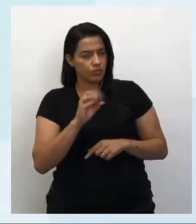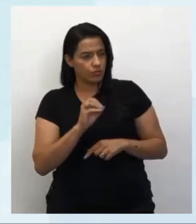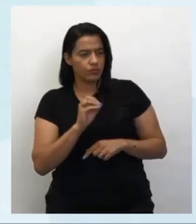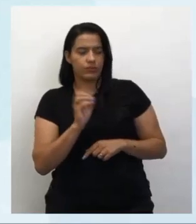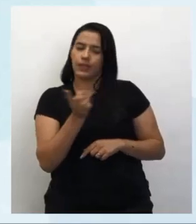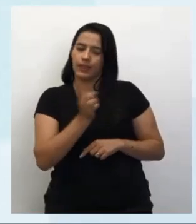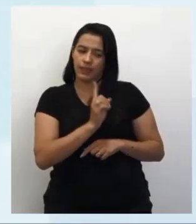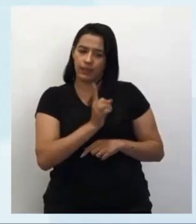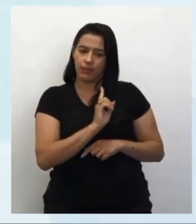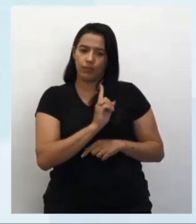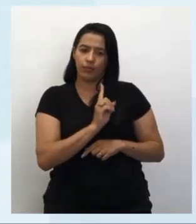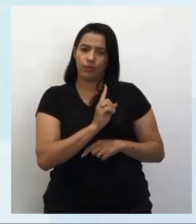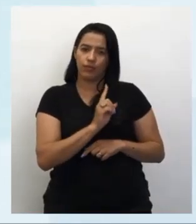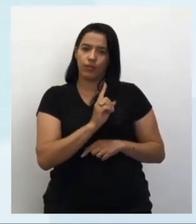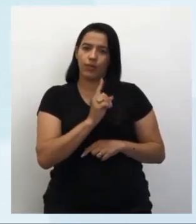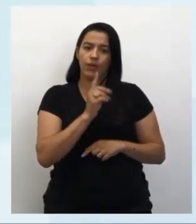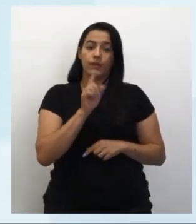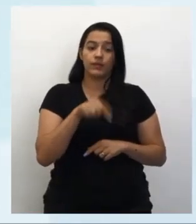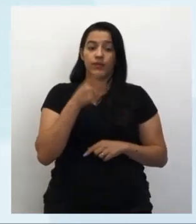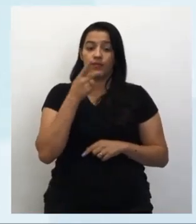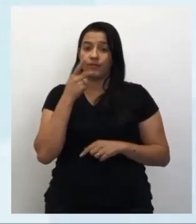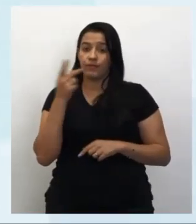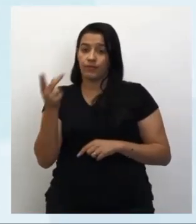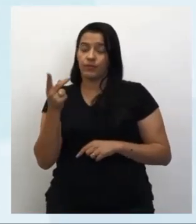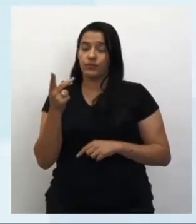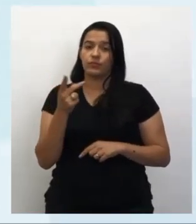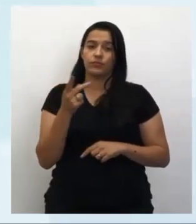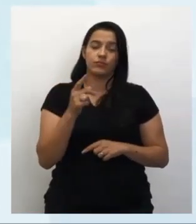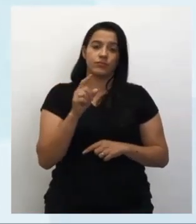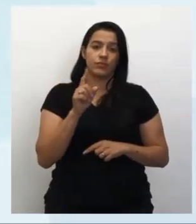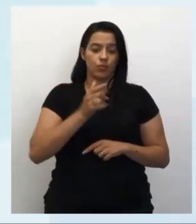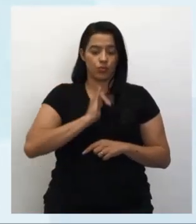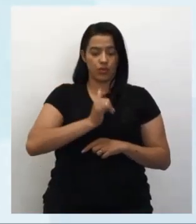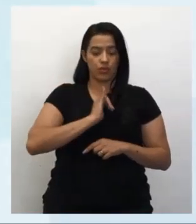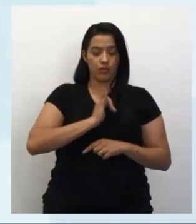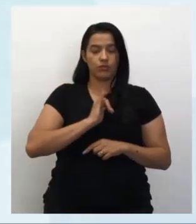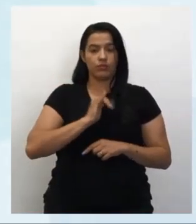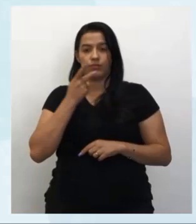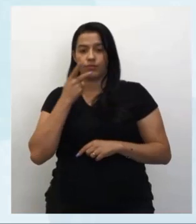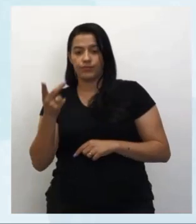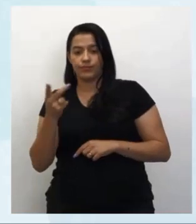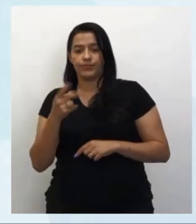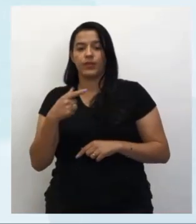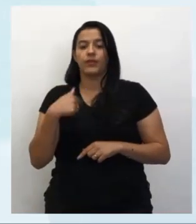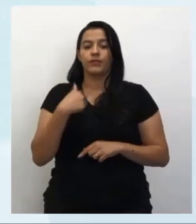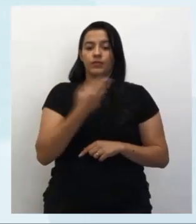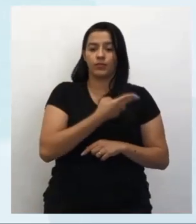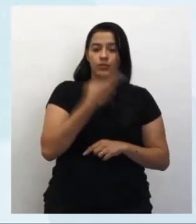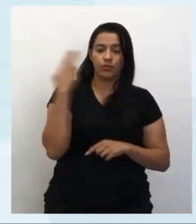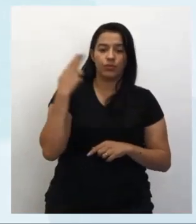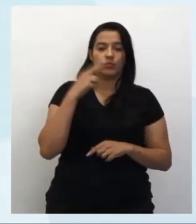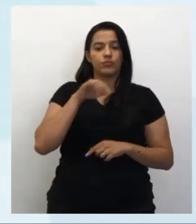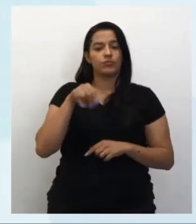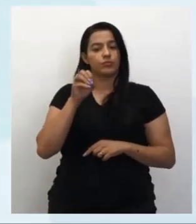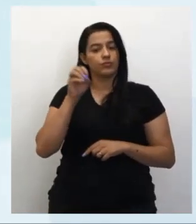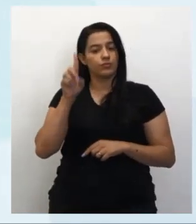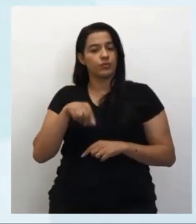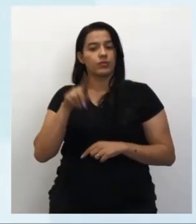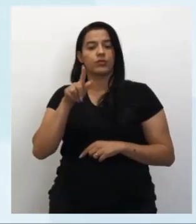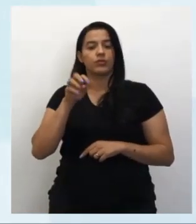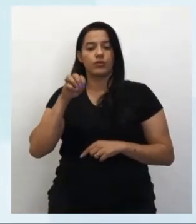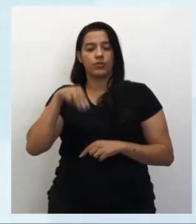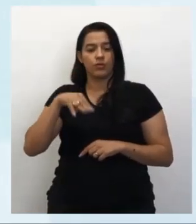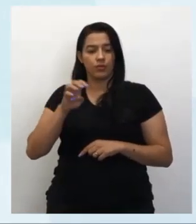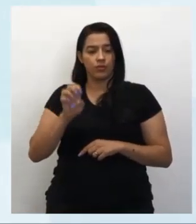próprio narrador diz a fala que ele mesmo diz, né? Procópio José Gomes Valongo. Ou seja, ó,